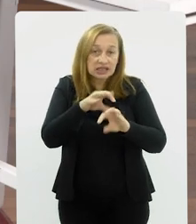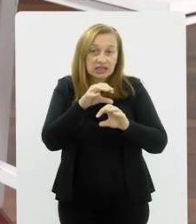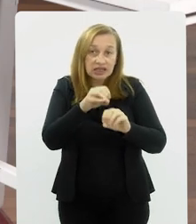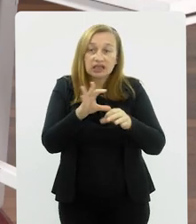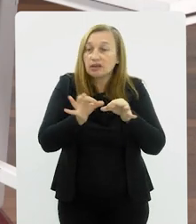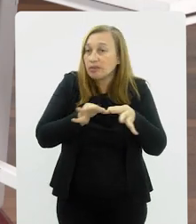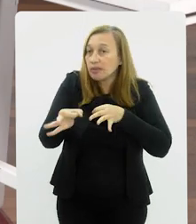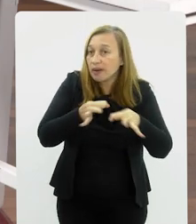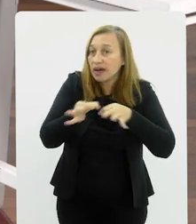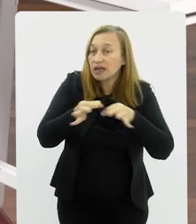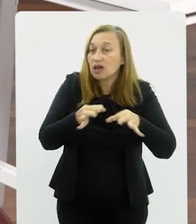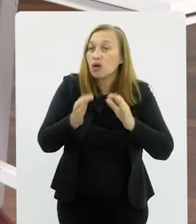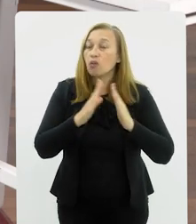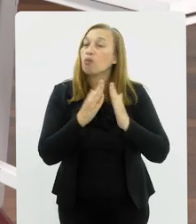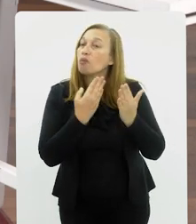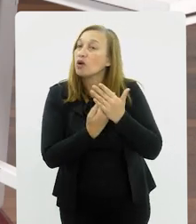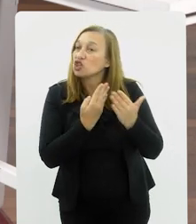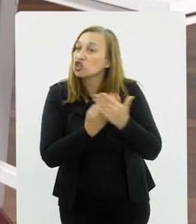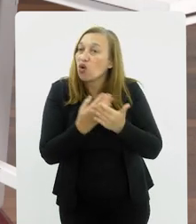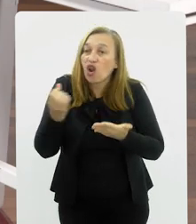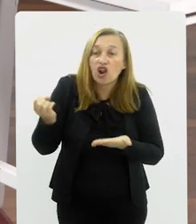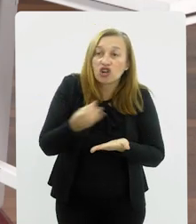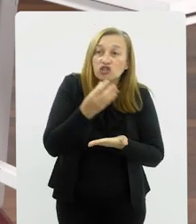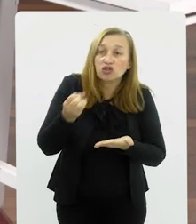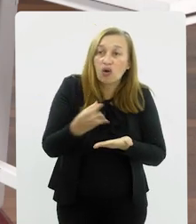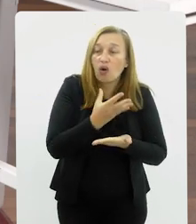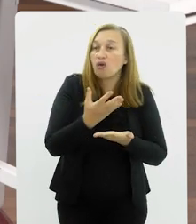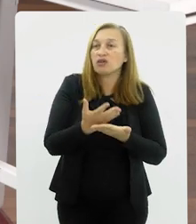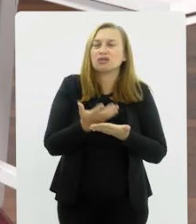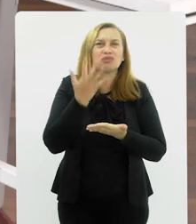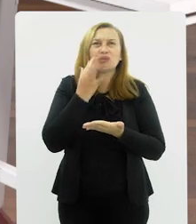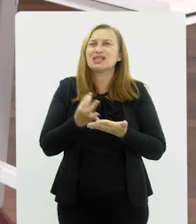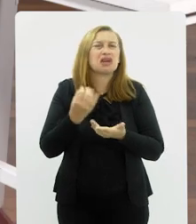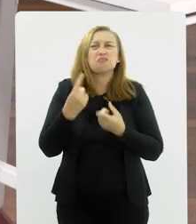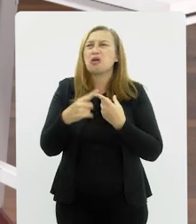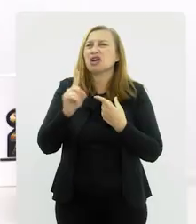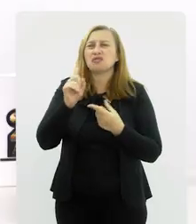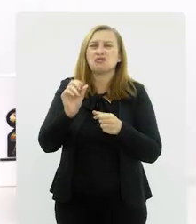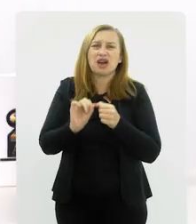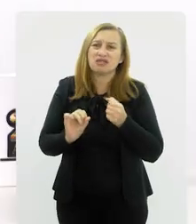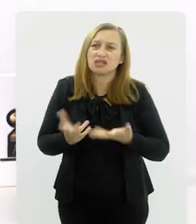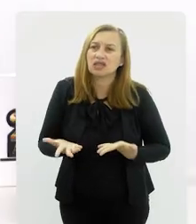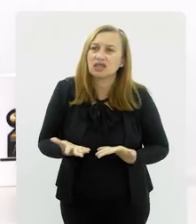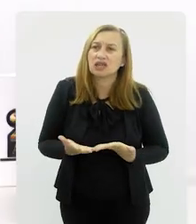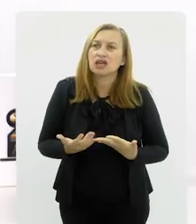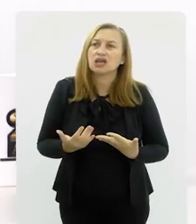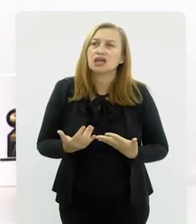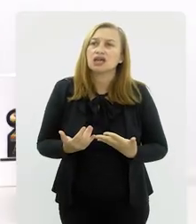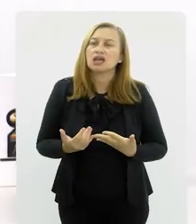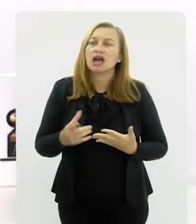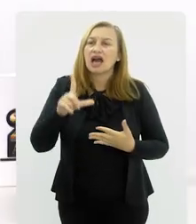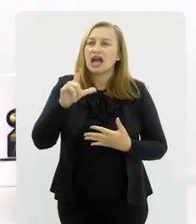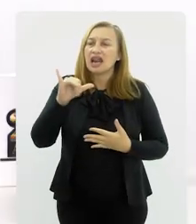ensinando e mostrando, eles vão estar vendo a execução. Né, uma escola de aderecistas novas, eu não entendo por que não é feito